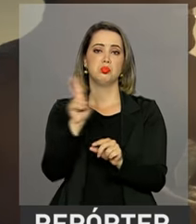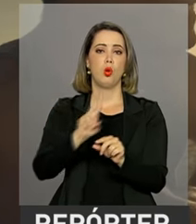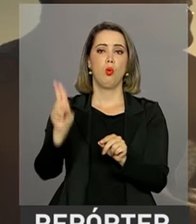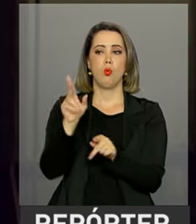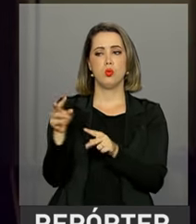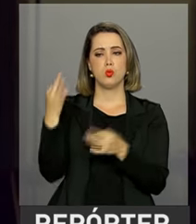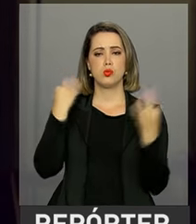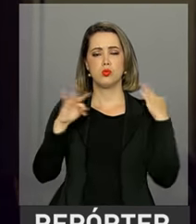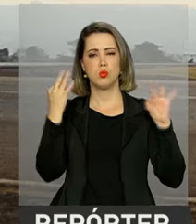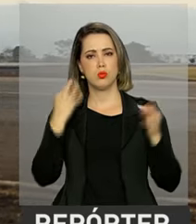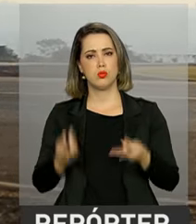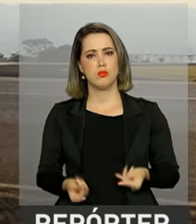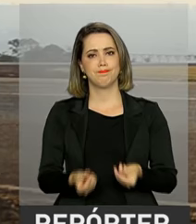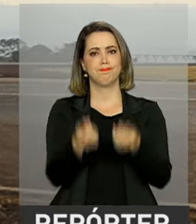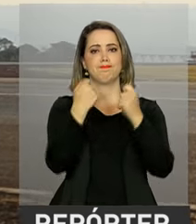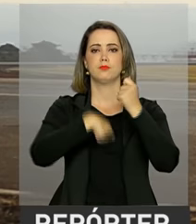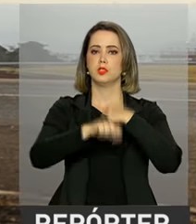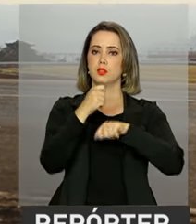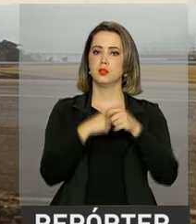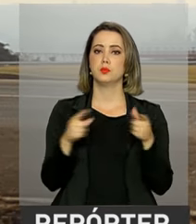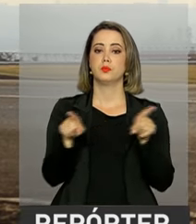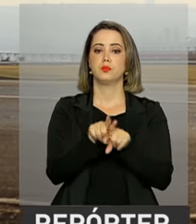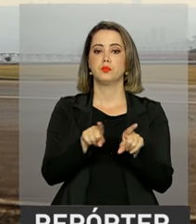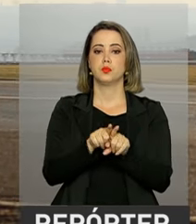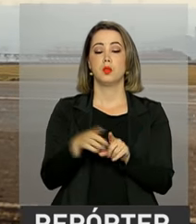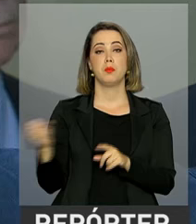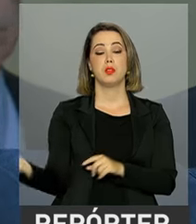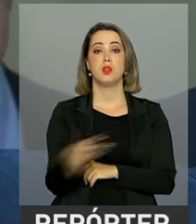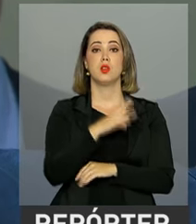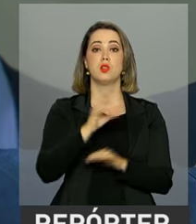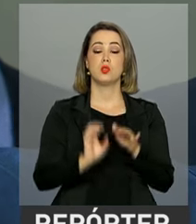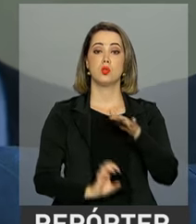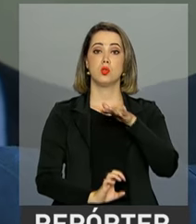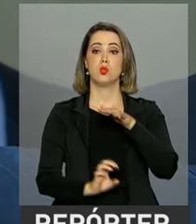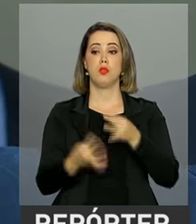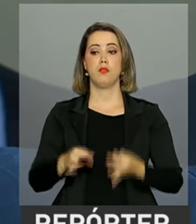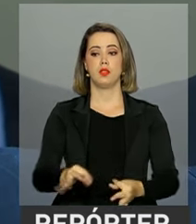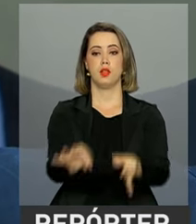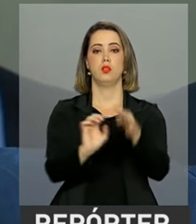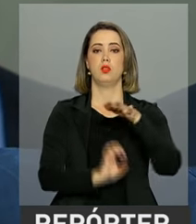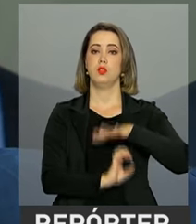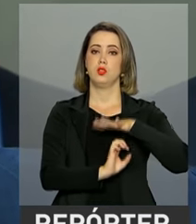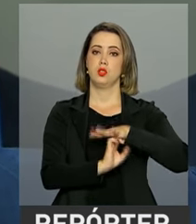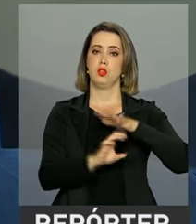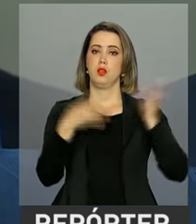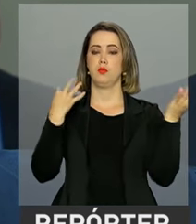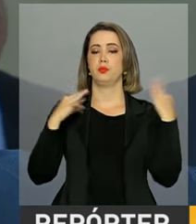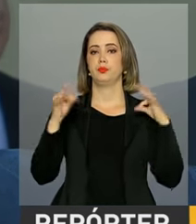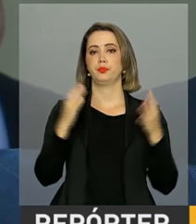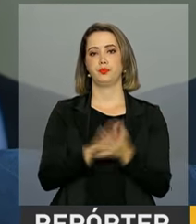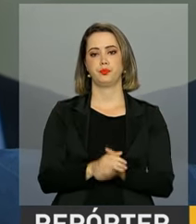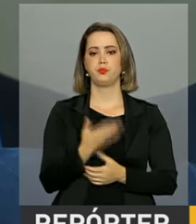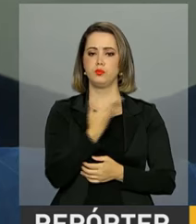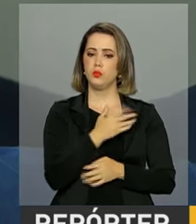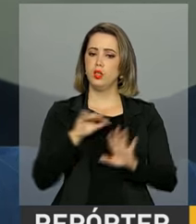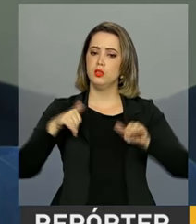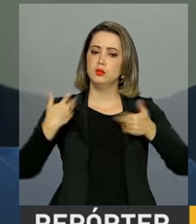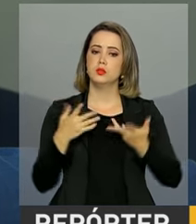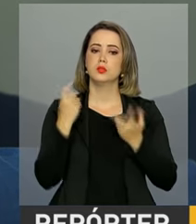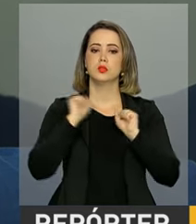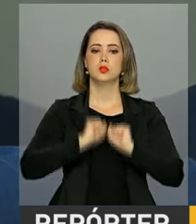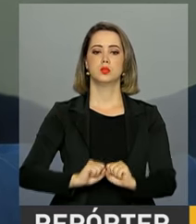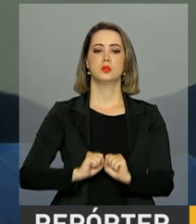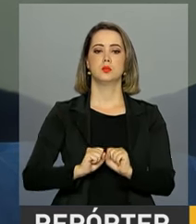por isso outra medida é a modernização da embratur com isso estaremos com aptos a competir internacionalmente e fazer